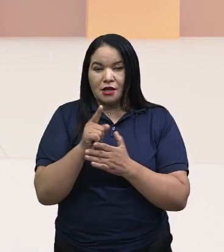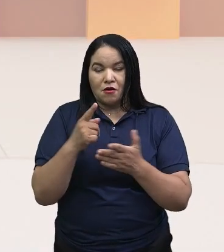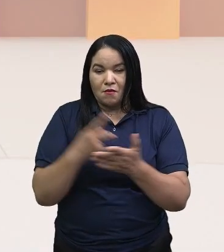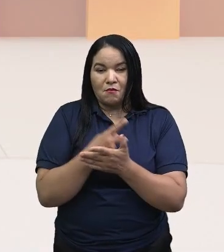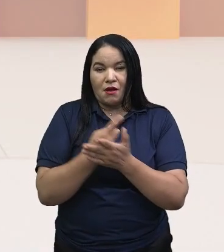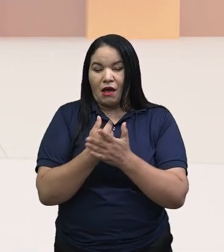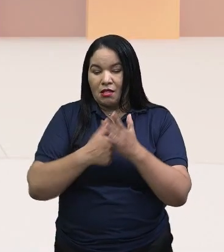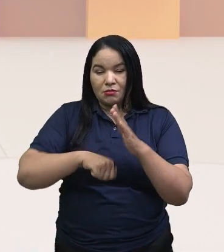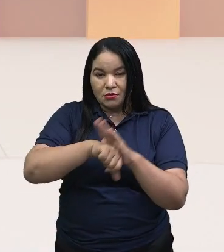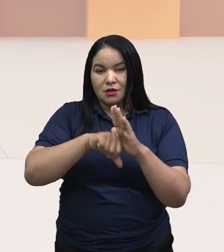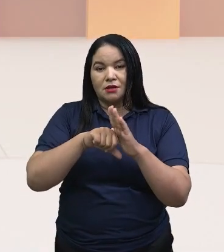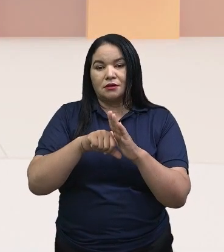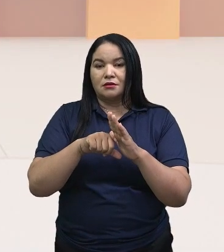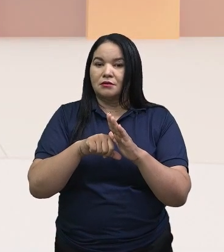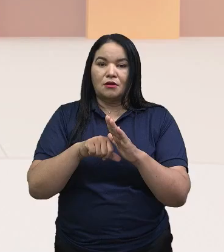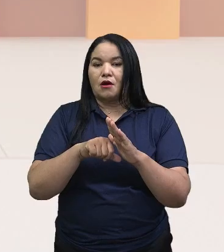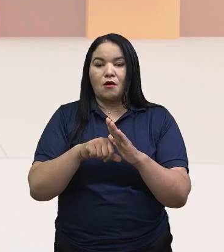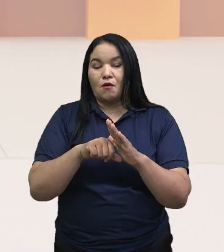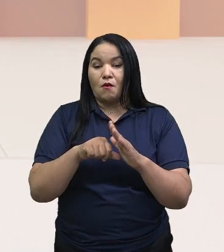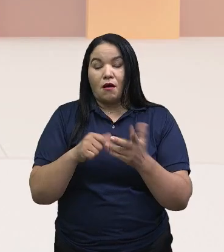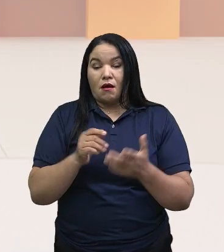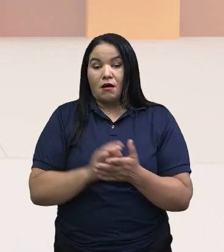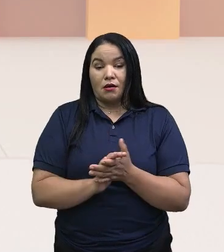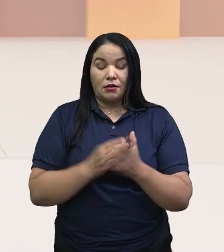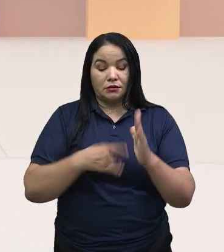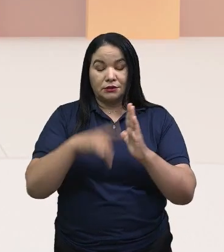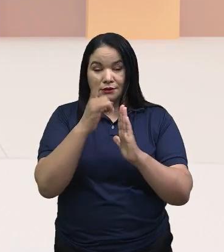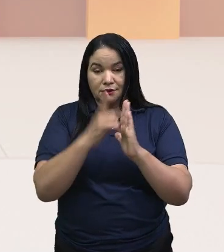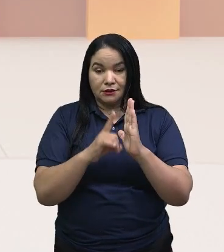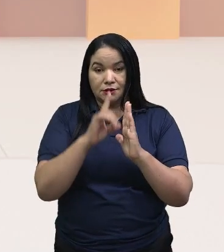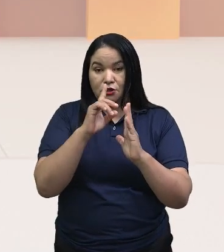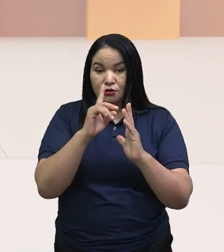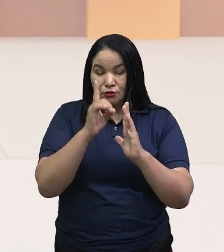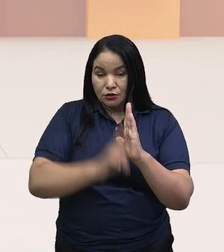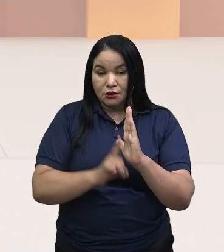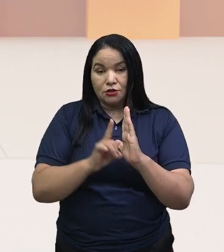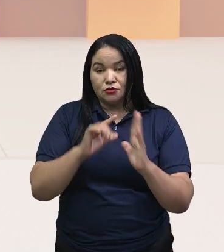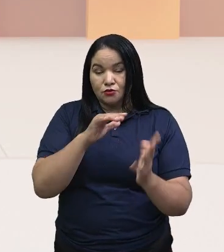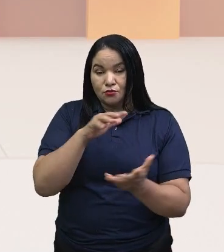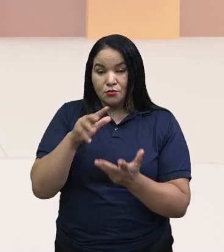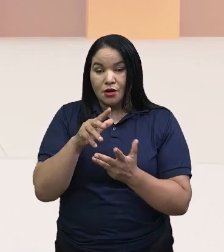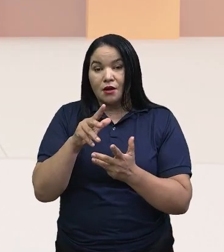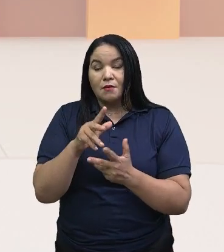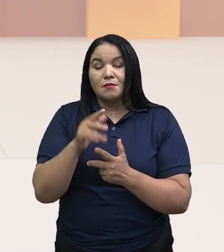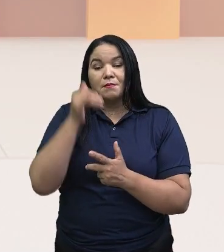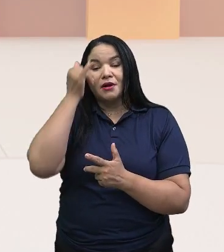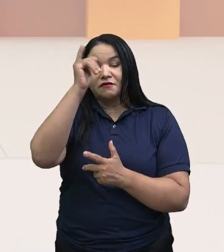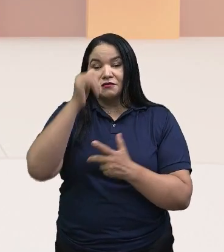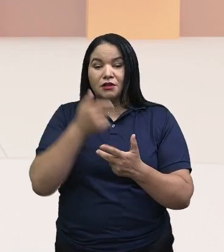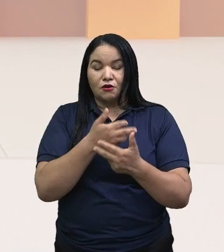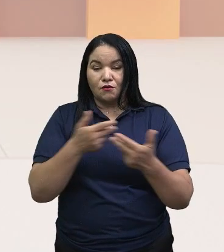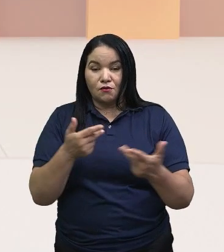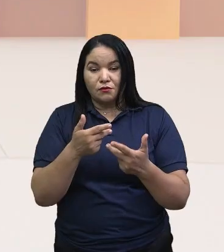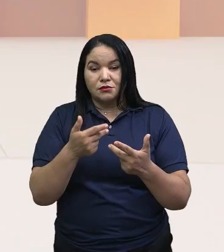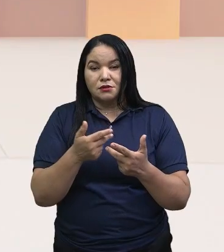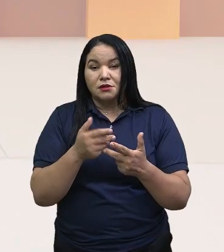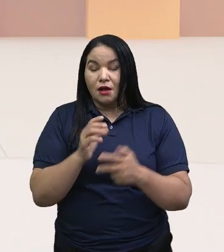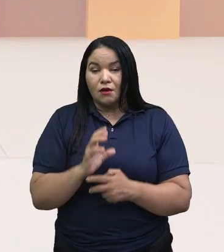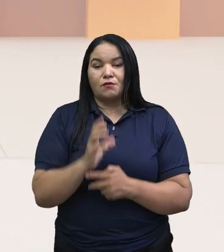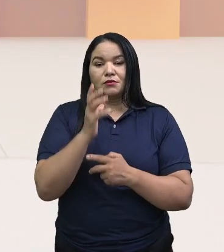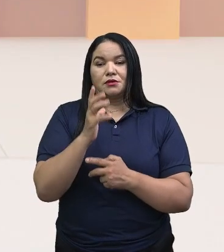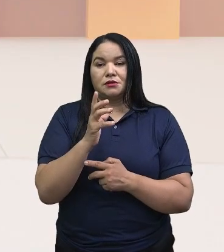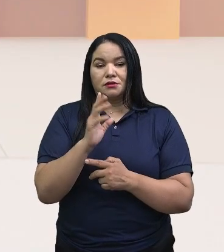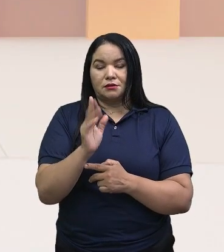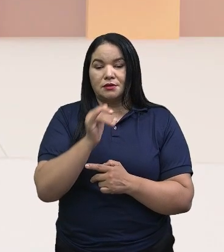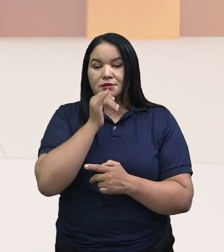eles nascem para evitar aquilo que já foi feito no passado. Então, olha só, o